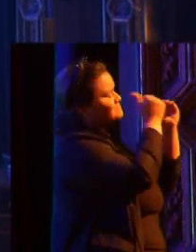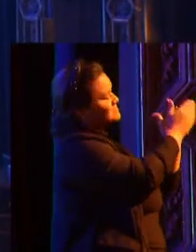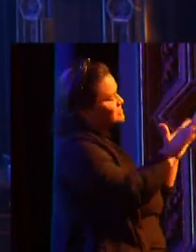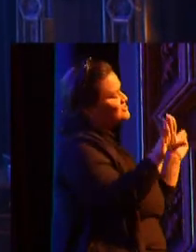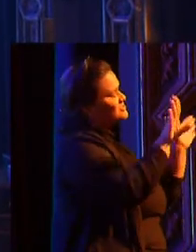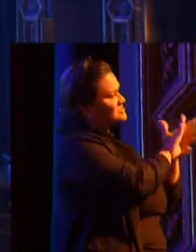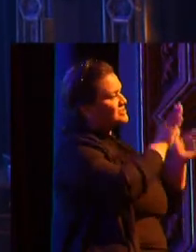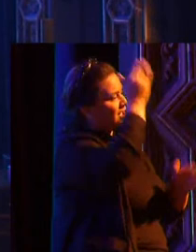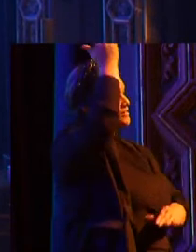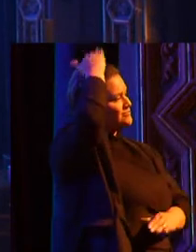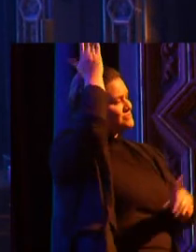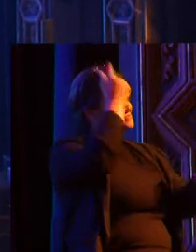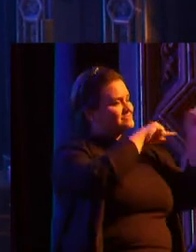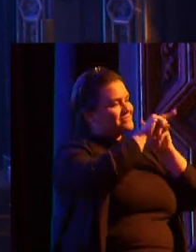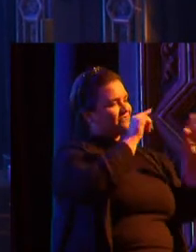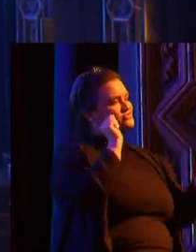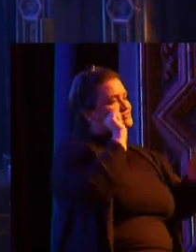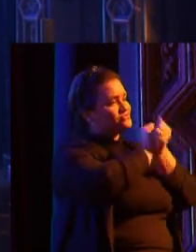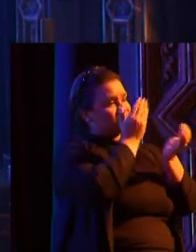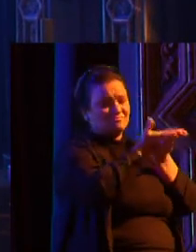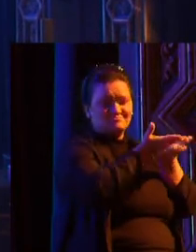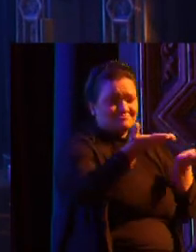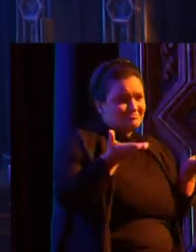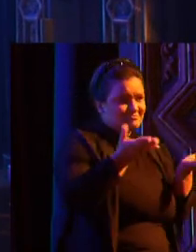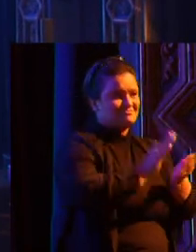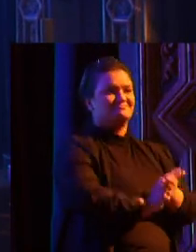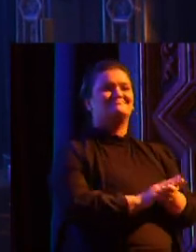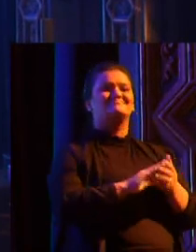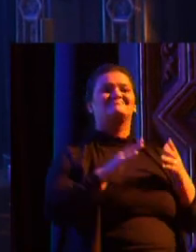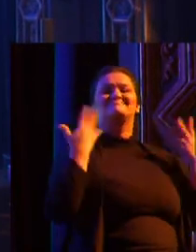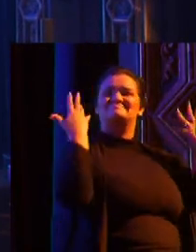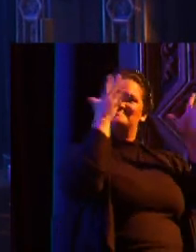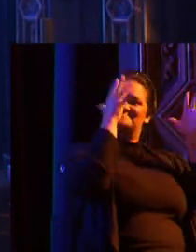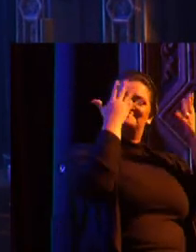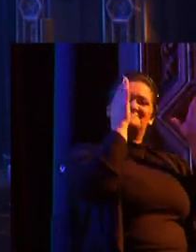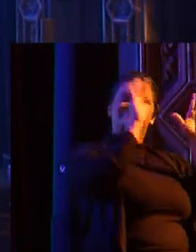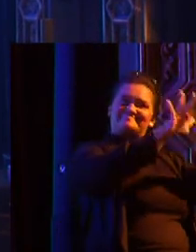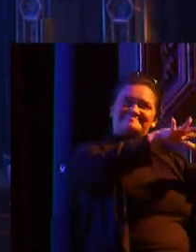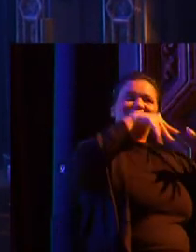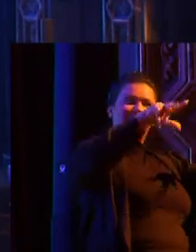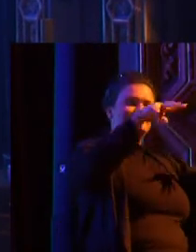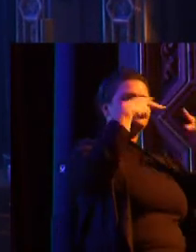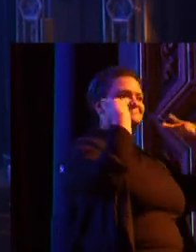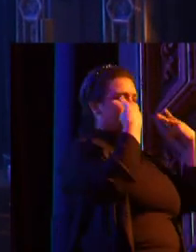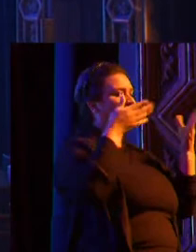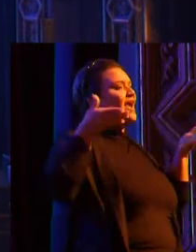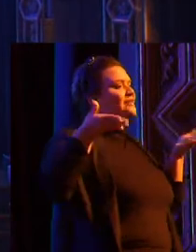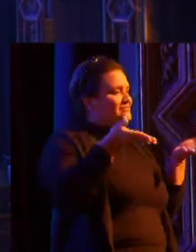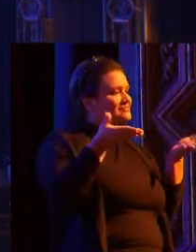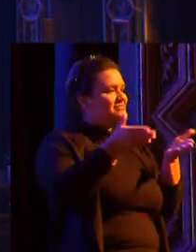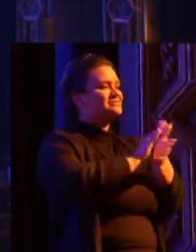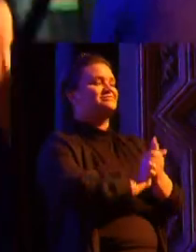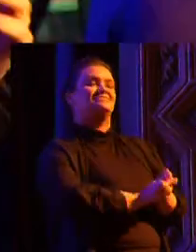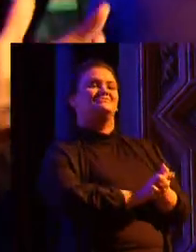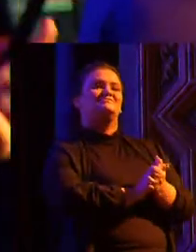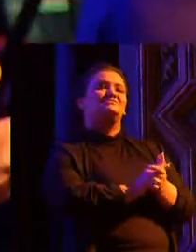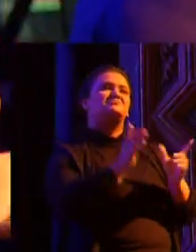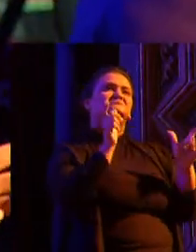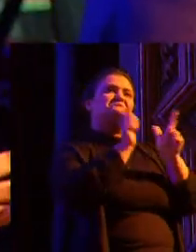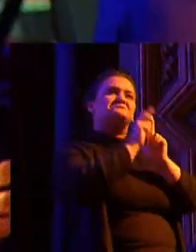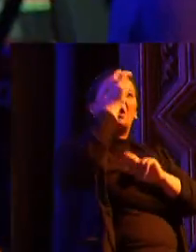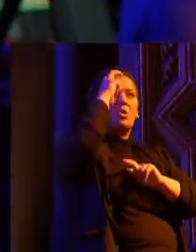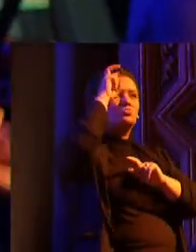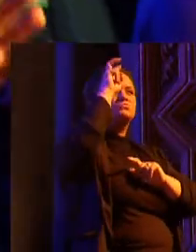da música paraense com vocês todos. Salve, salve a todo o público que nos assiste aqui nesse templo da nossa